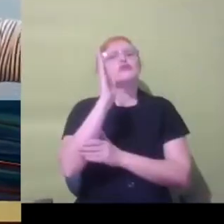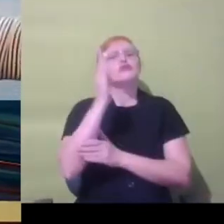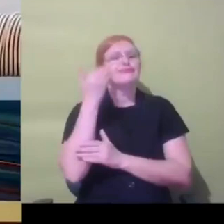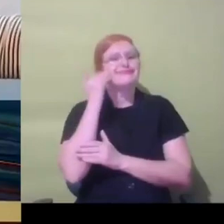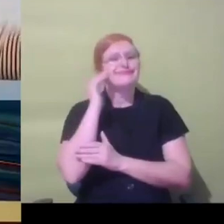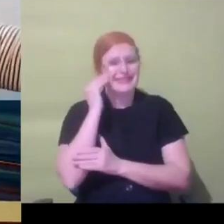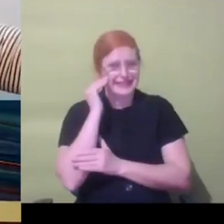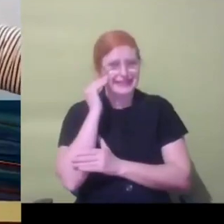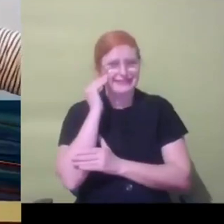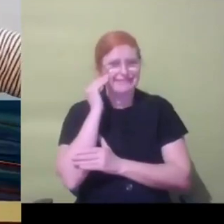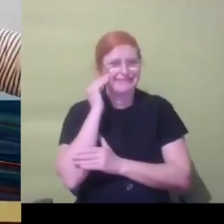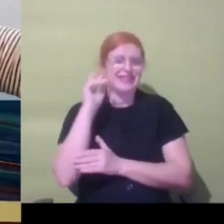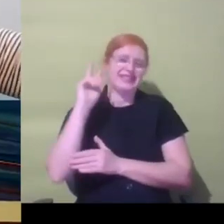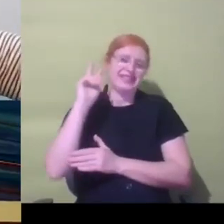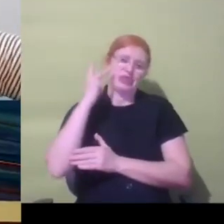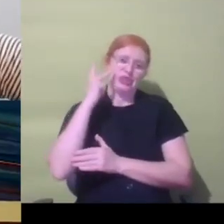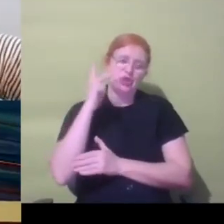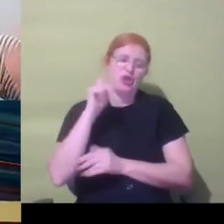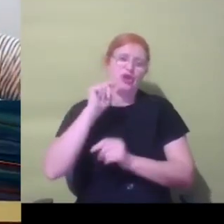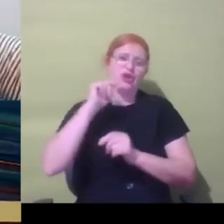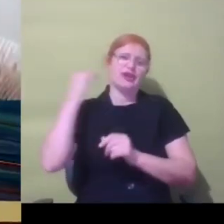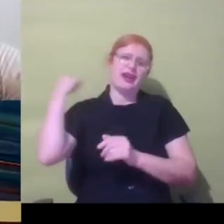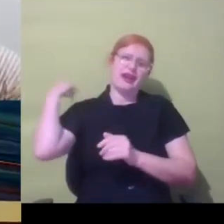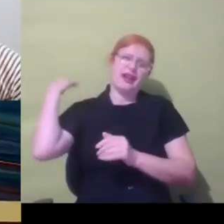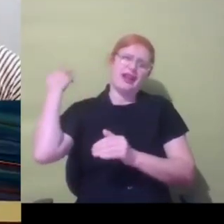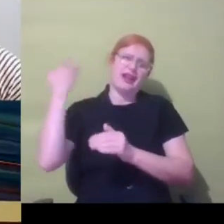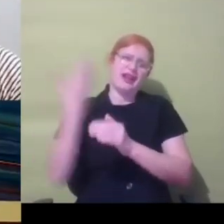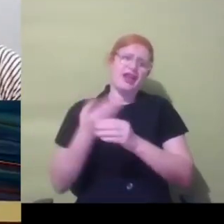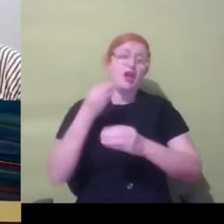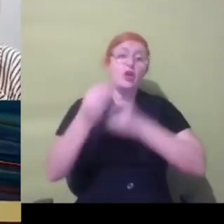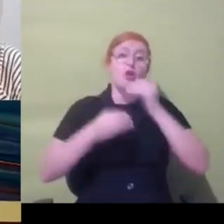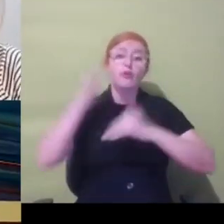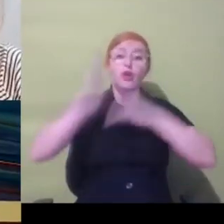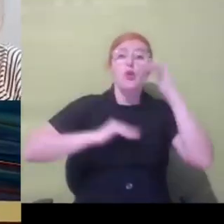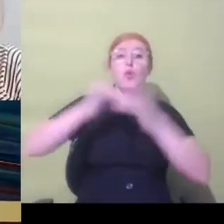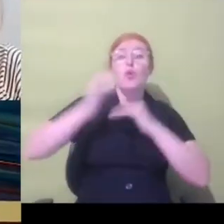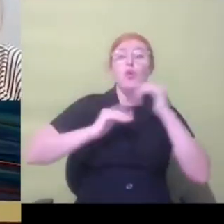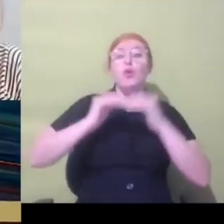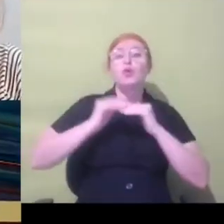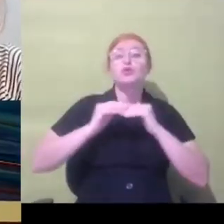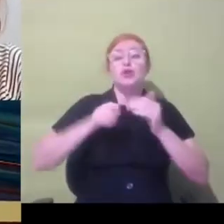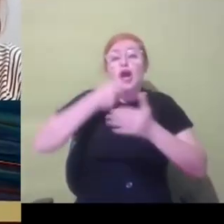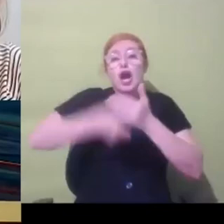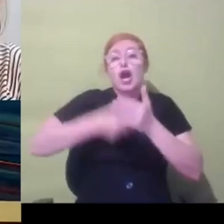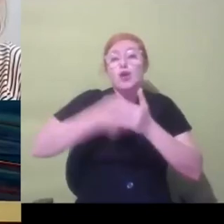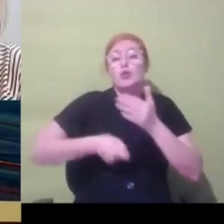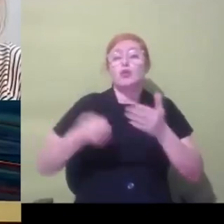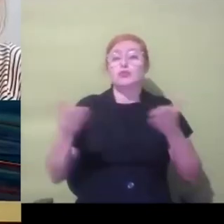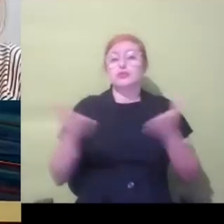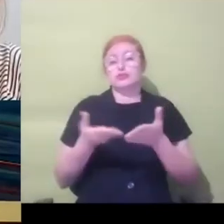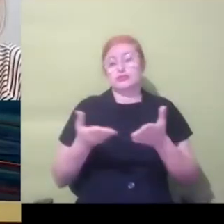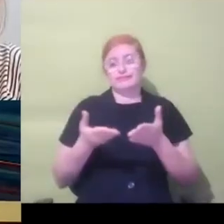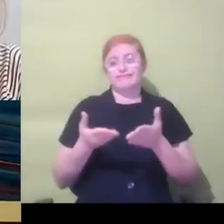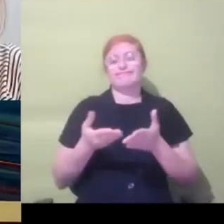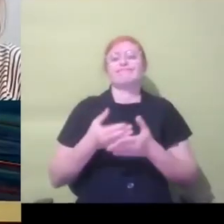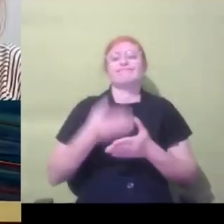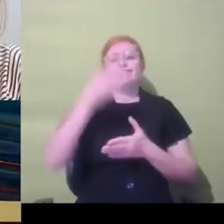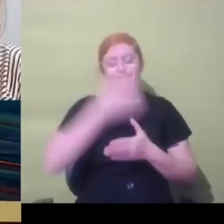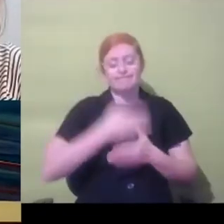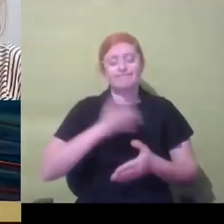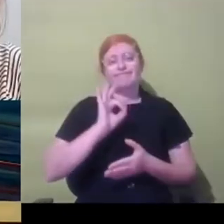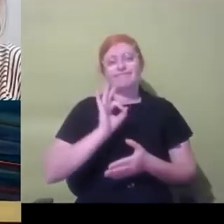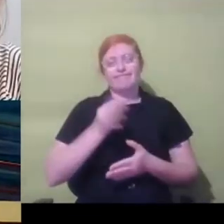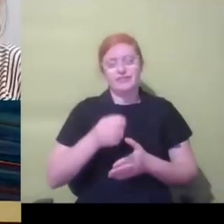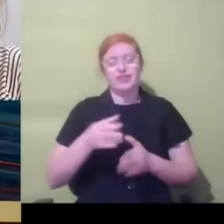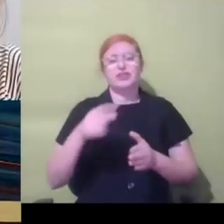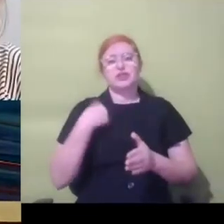entender a história, aquilo que veio antes e como a gente constrói a luta coletiva, né? Eu acho que é justamente isso que